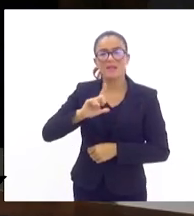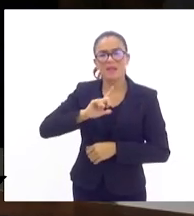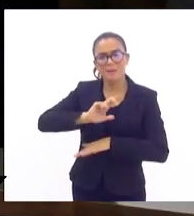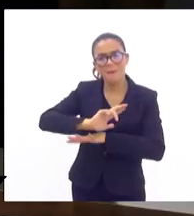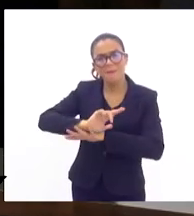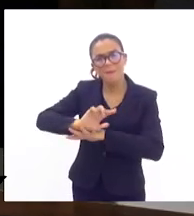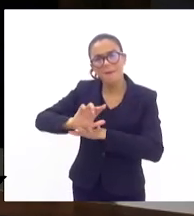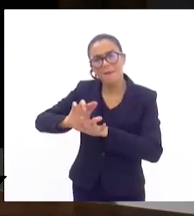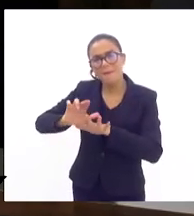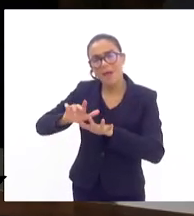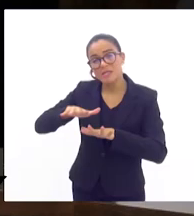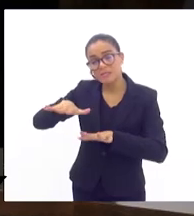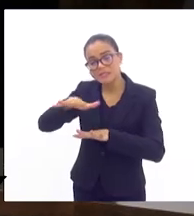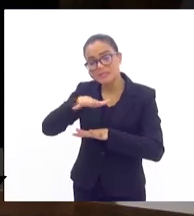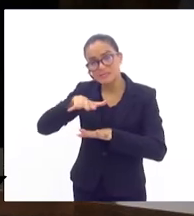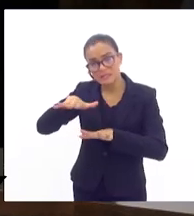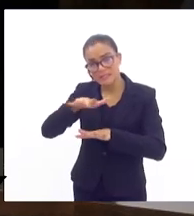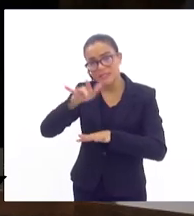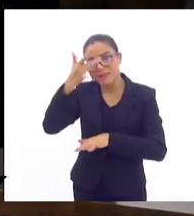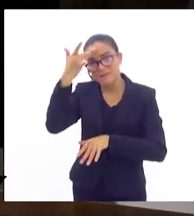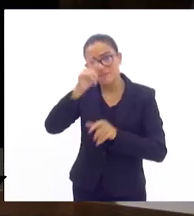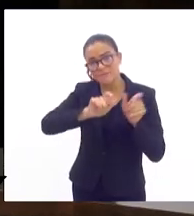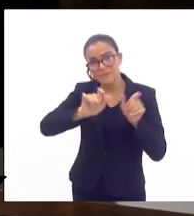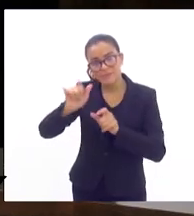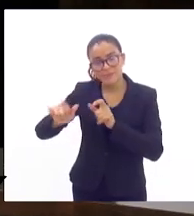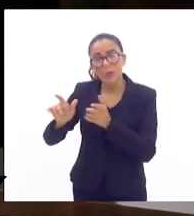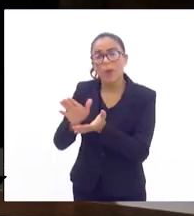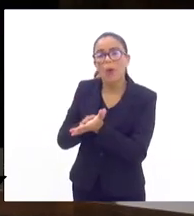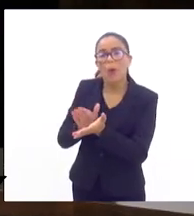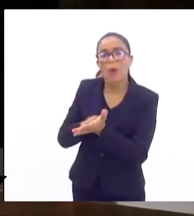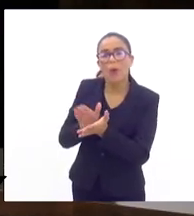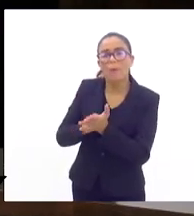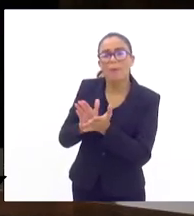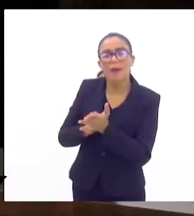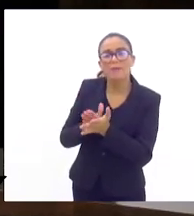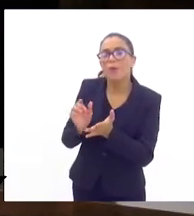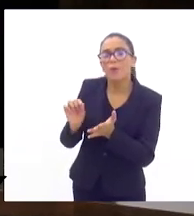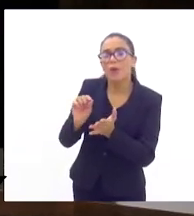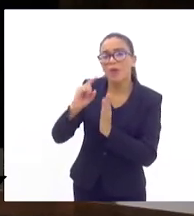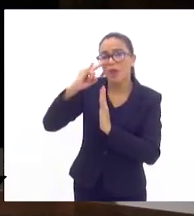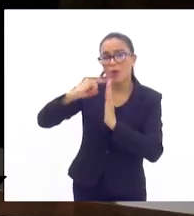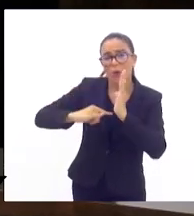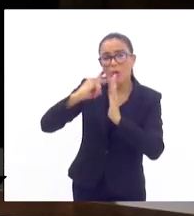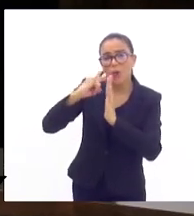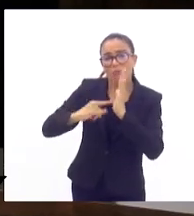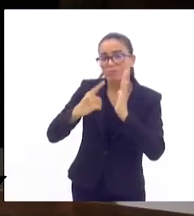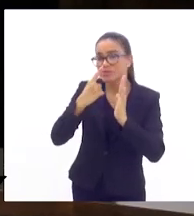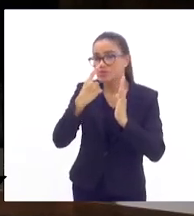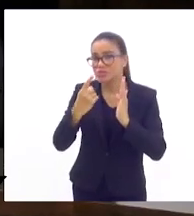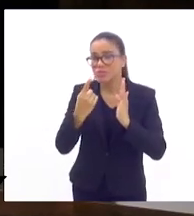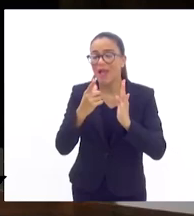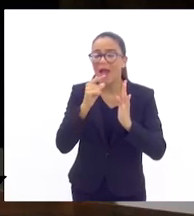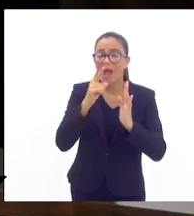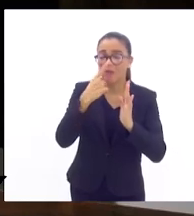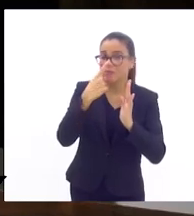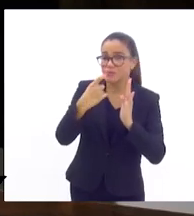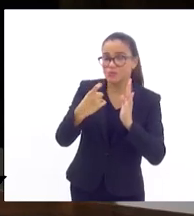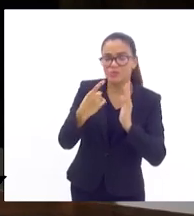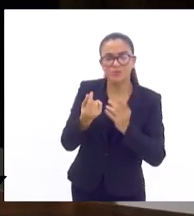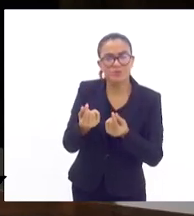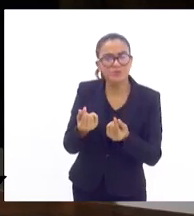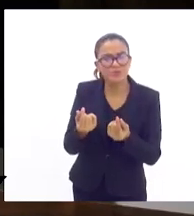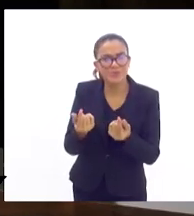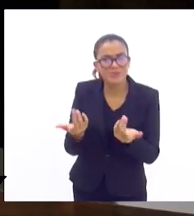inúmeros casos de pessoas sendo cobradas indevidamente a taxa de esgoto. As pessoas que não dispõem